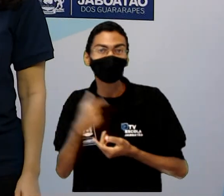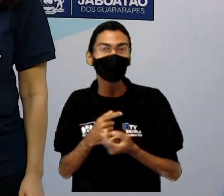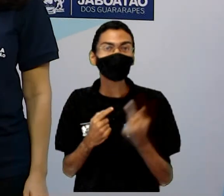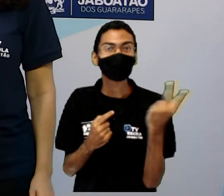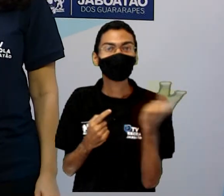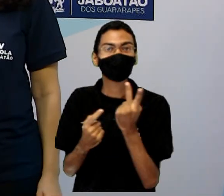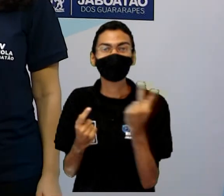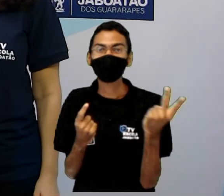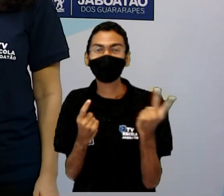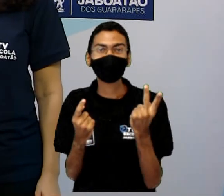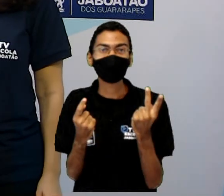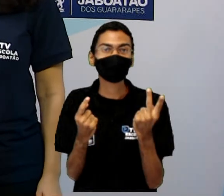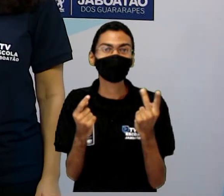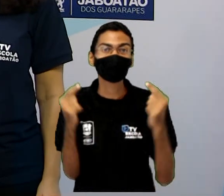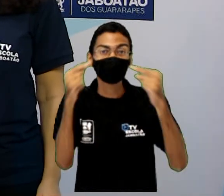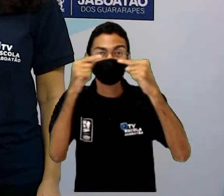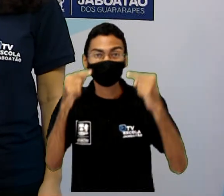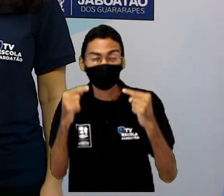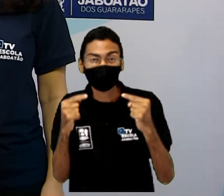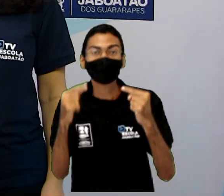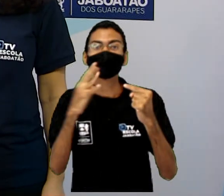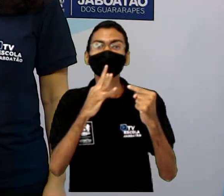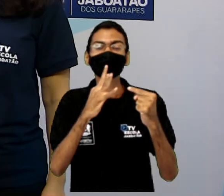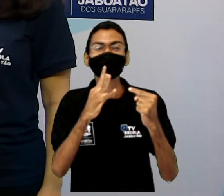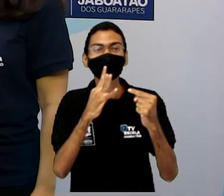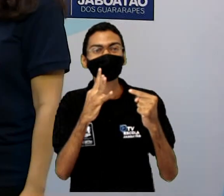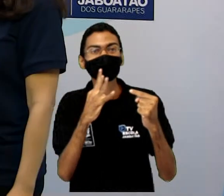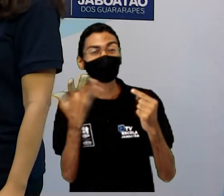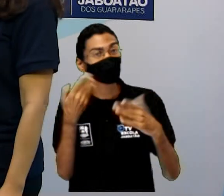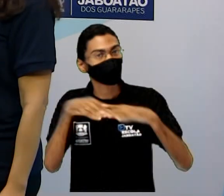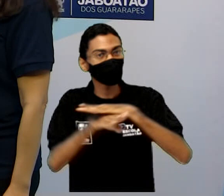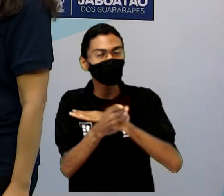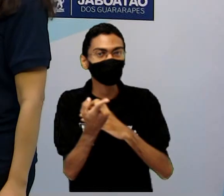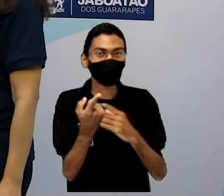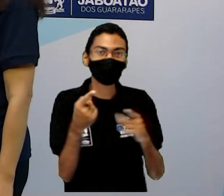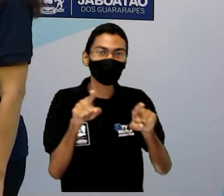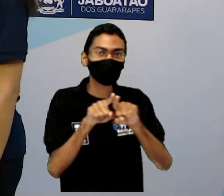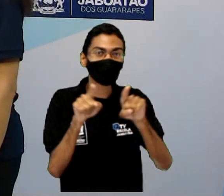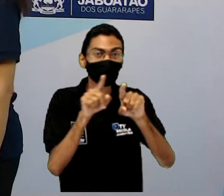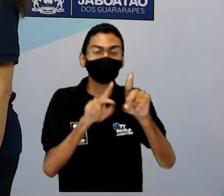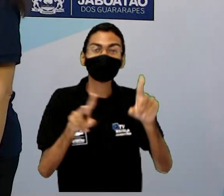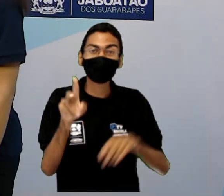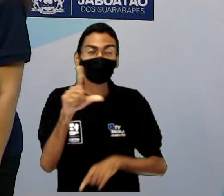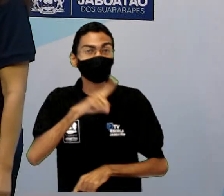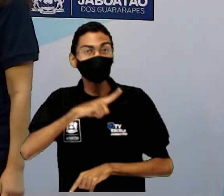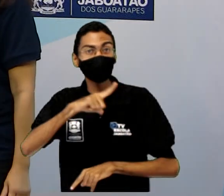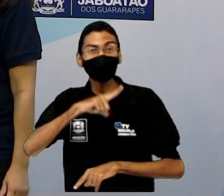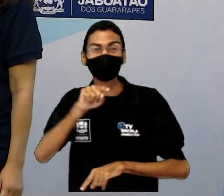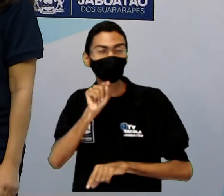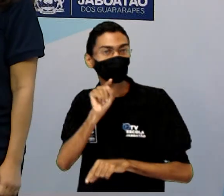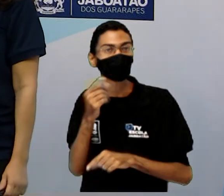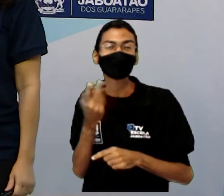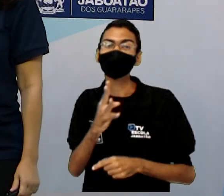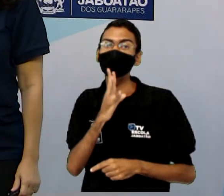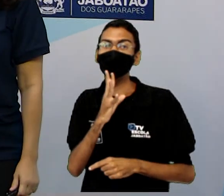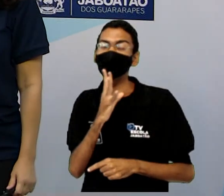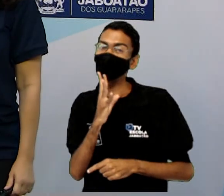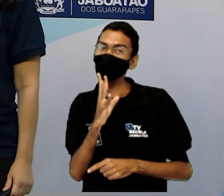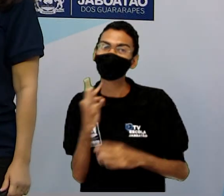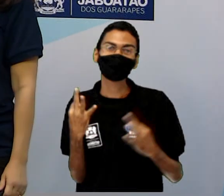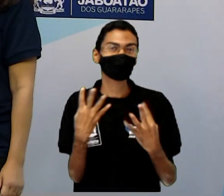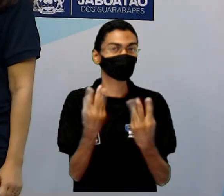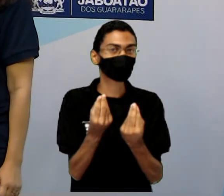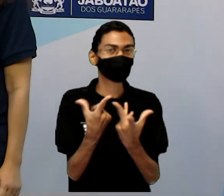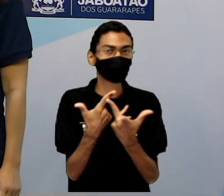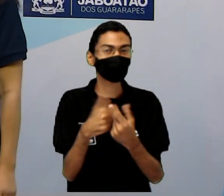dois detalhes que a gente está bem conhecido e habituados, o que é que tem aqui que todo mundo conhece? Isso mesmo,